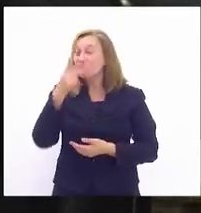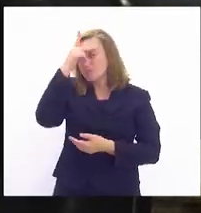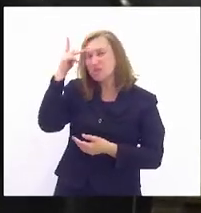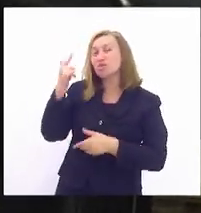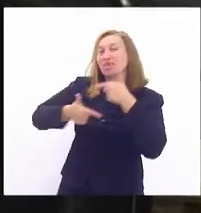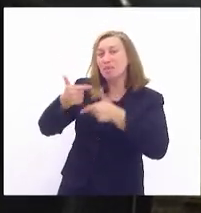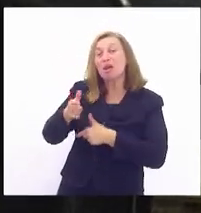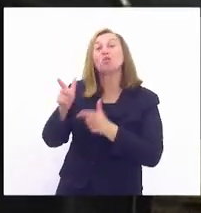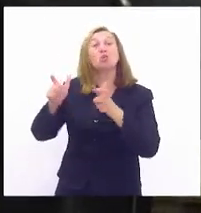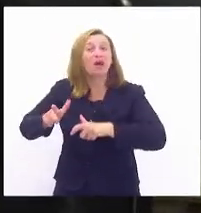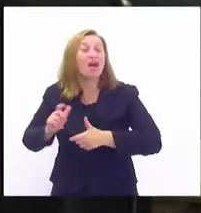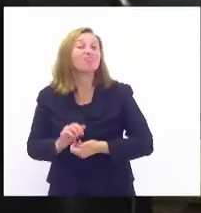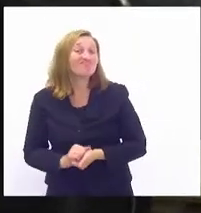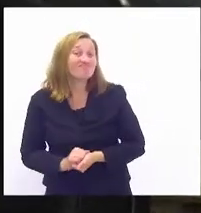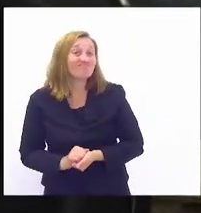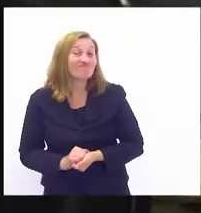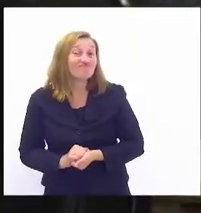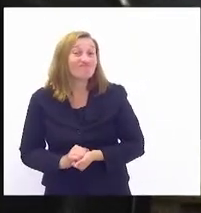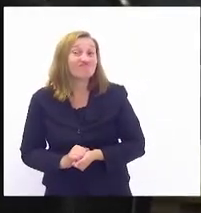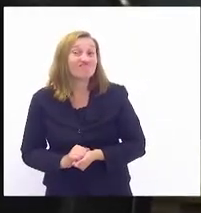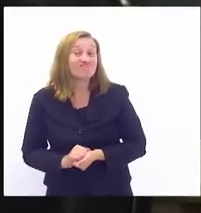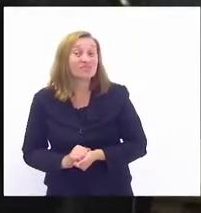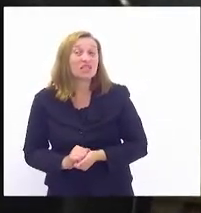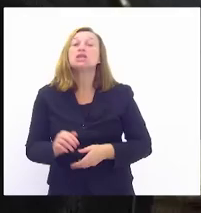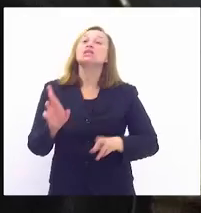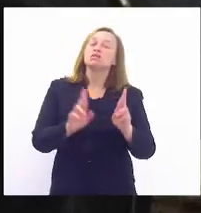fica. E